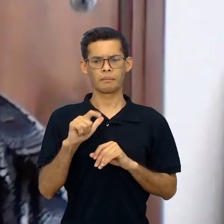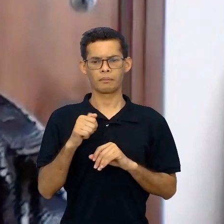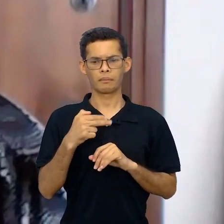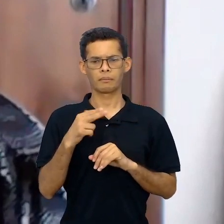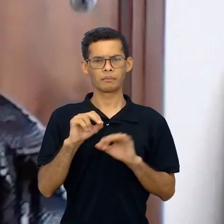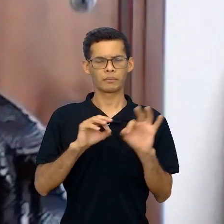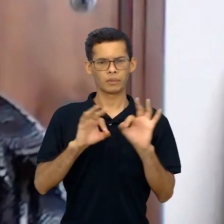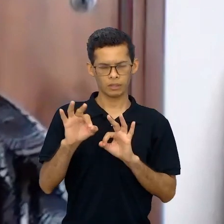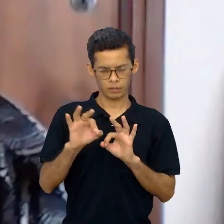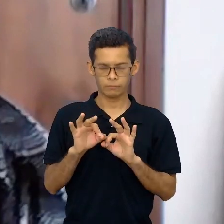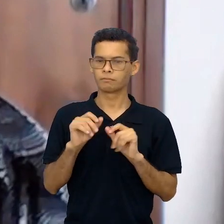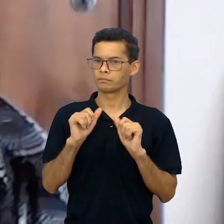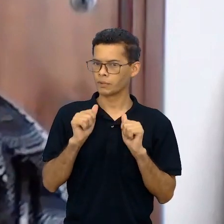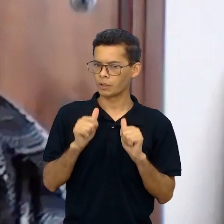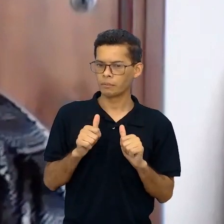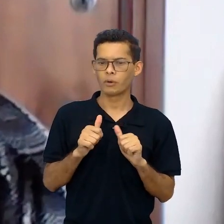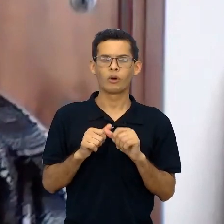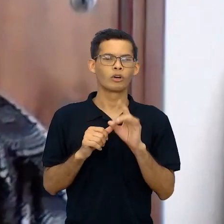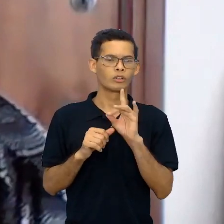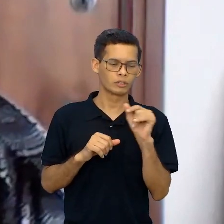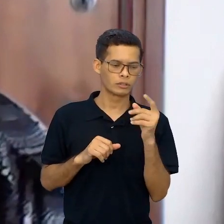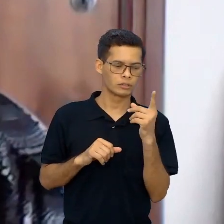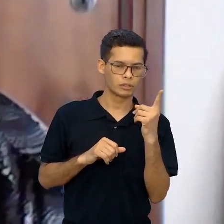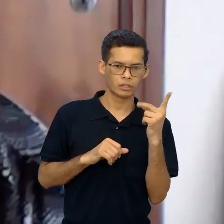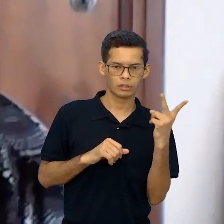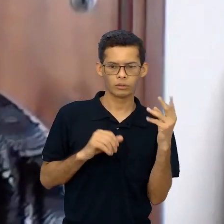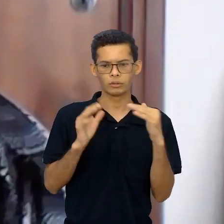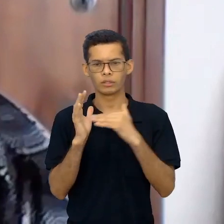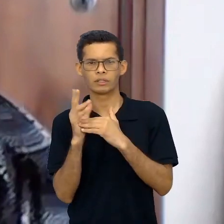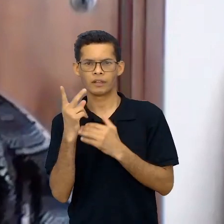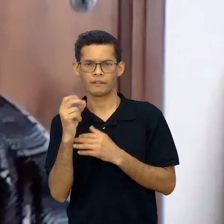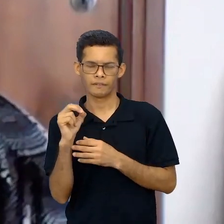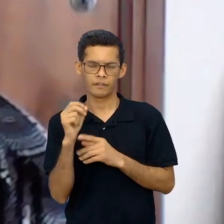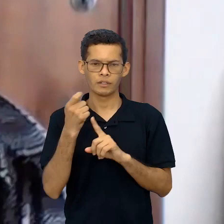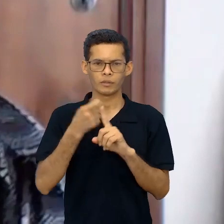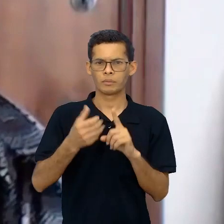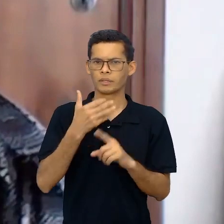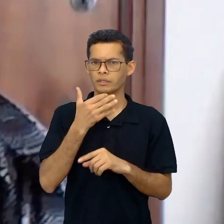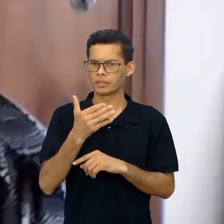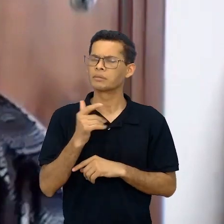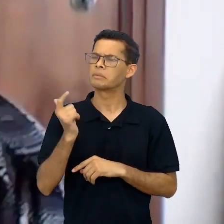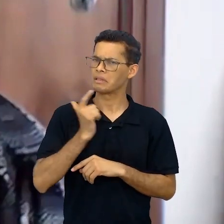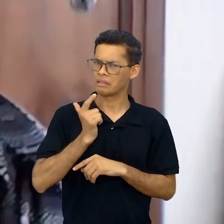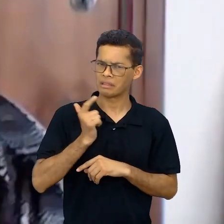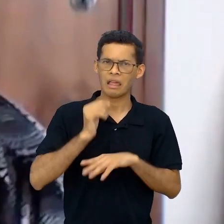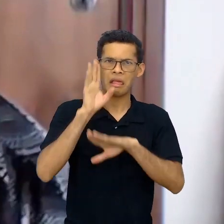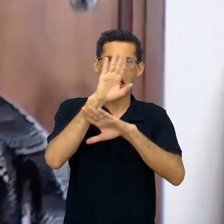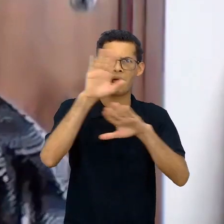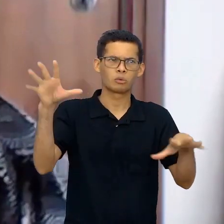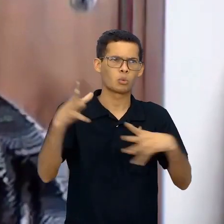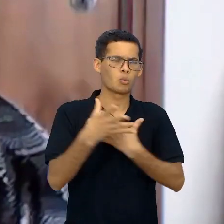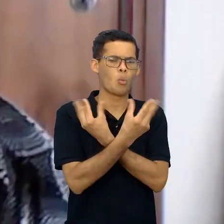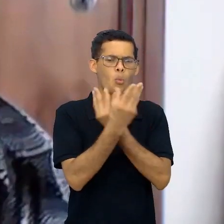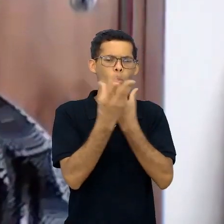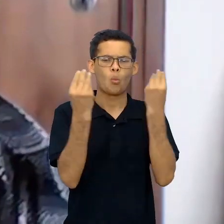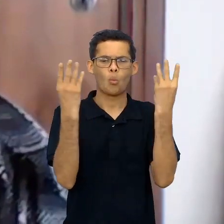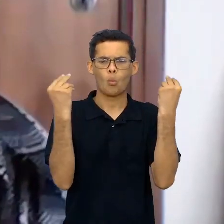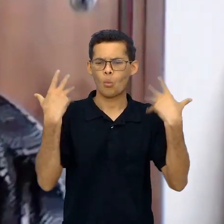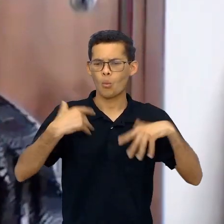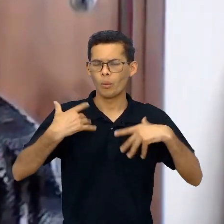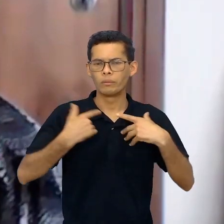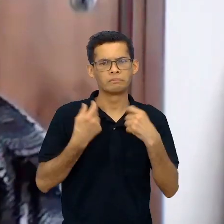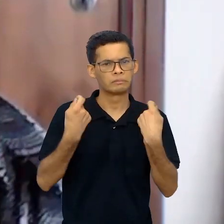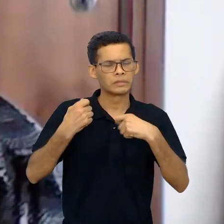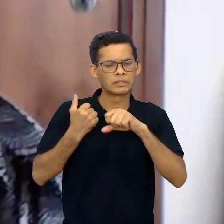dia 12 ao dia 20 de dezembro. Temos muitos alunos que precisam desse nosso apoio,